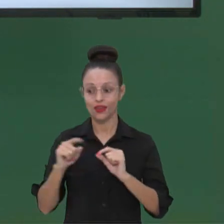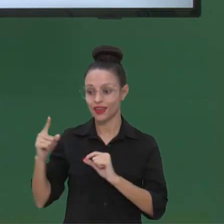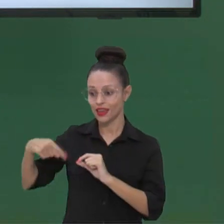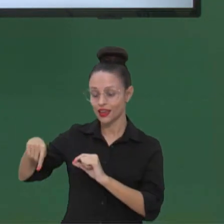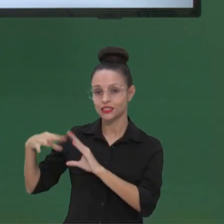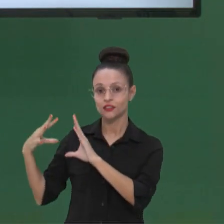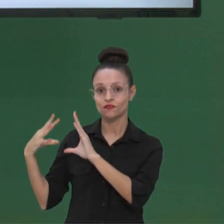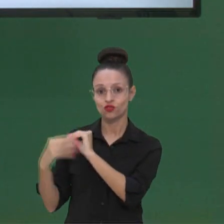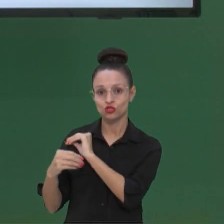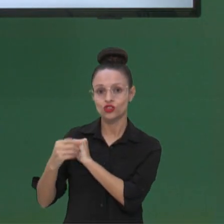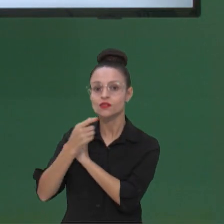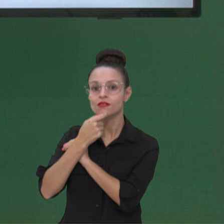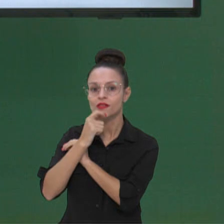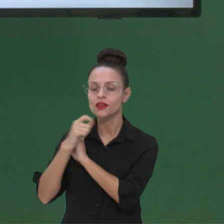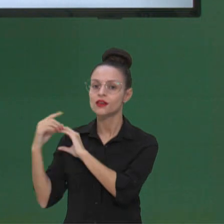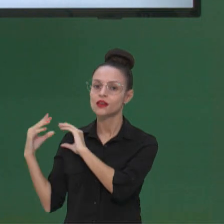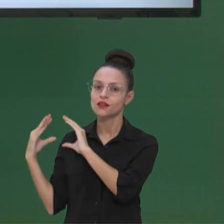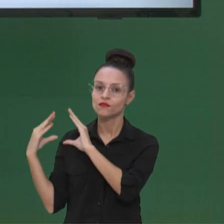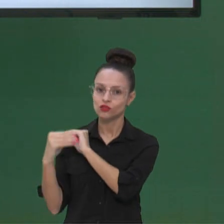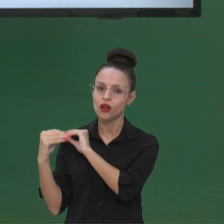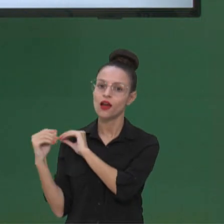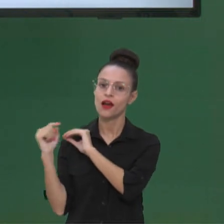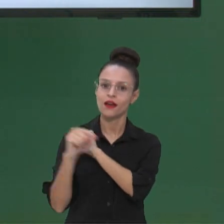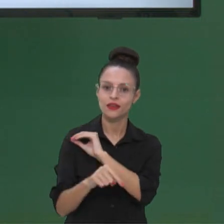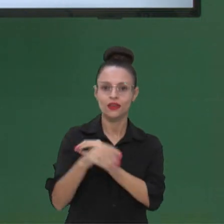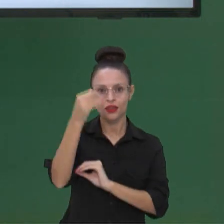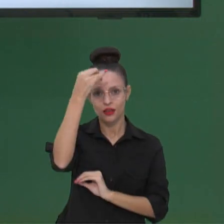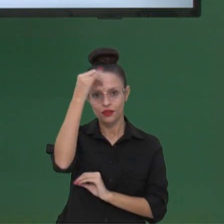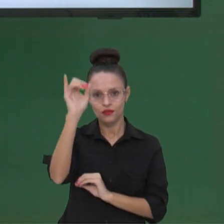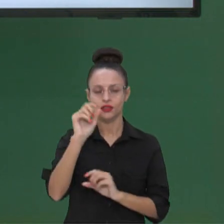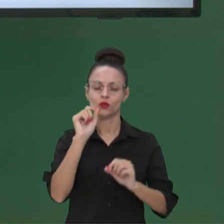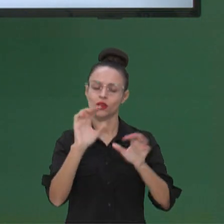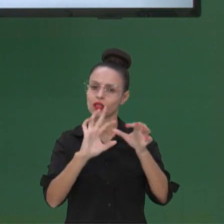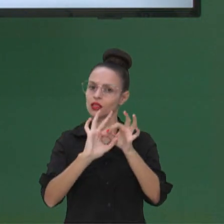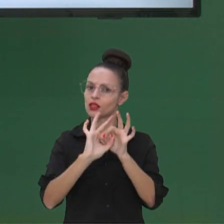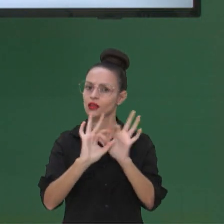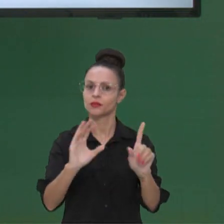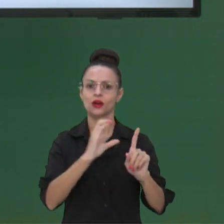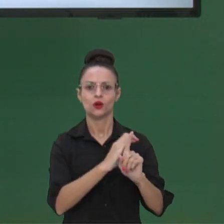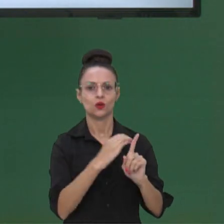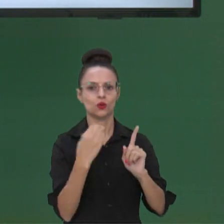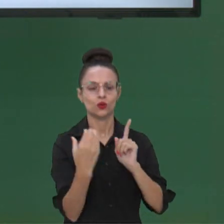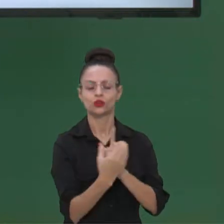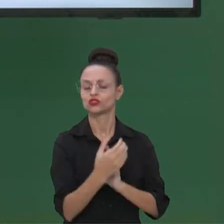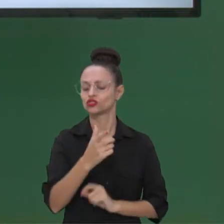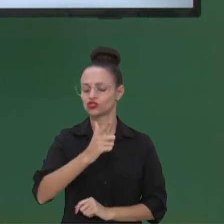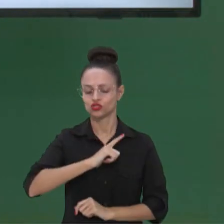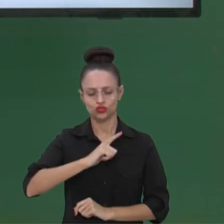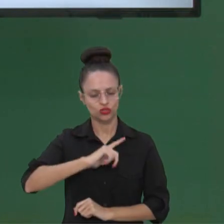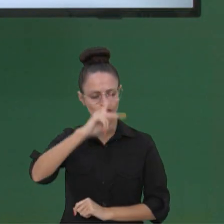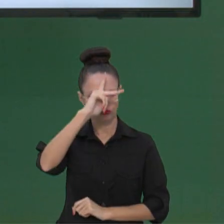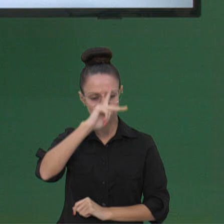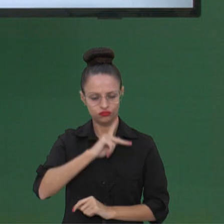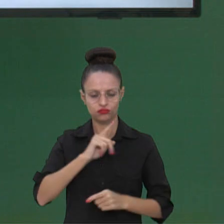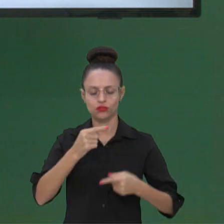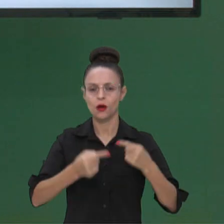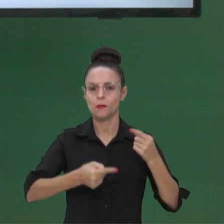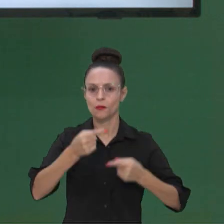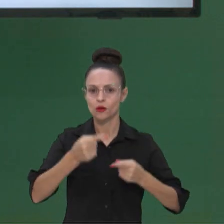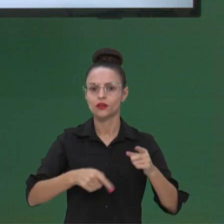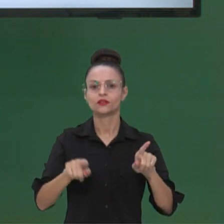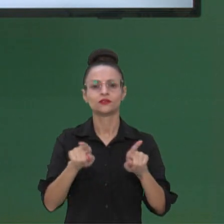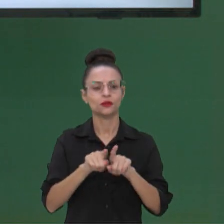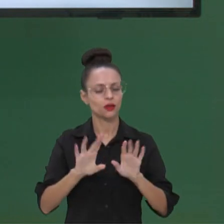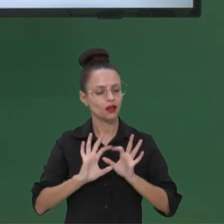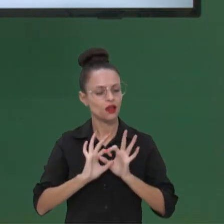fugiam na Inglaterra, eles procuraram evitar aqui. Dar liberdade de culto, eles tinham autonomia política e tinham